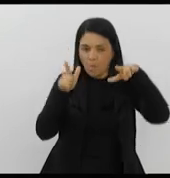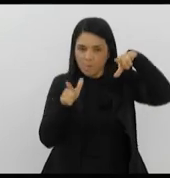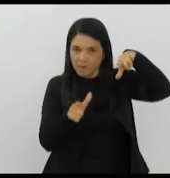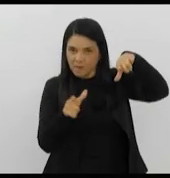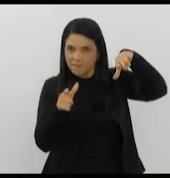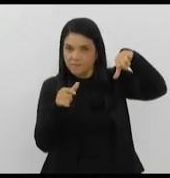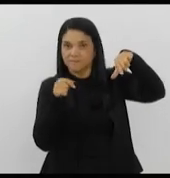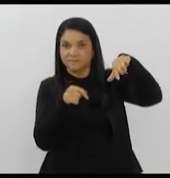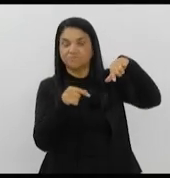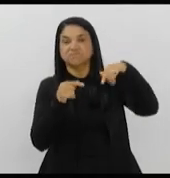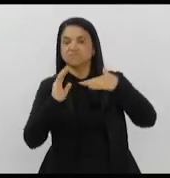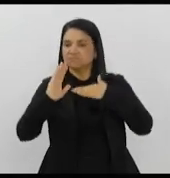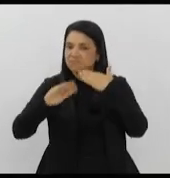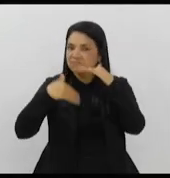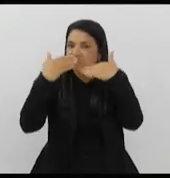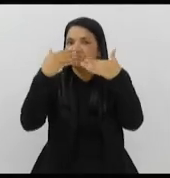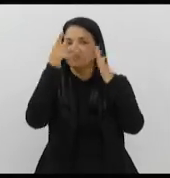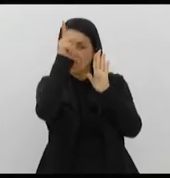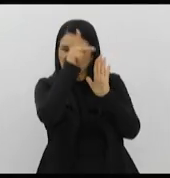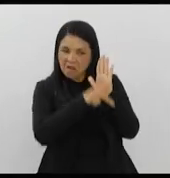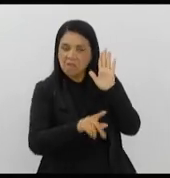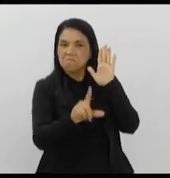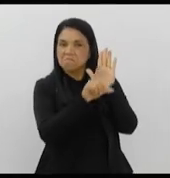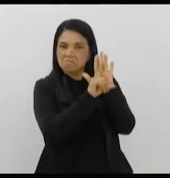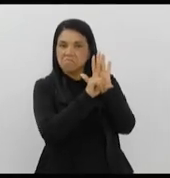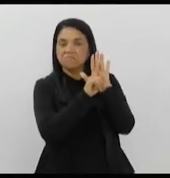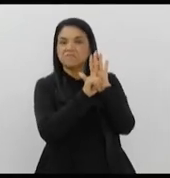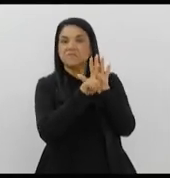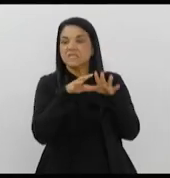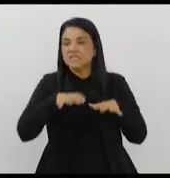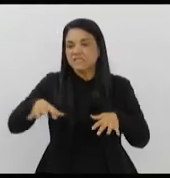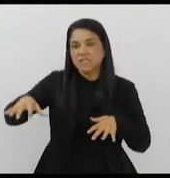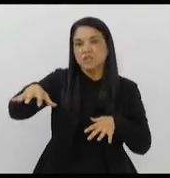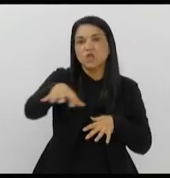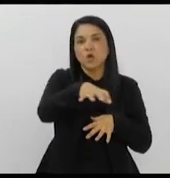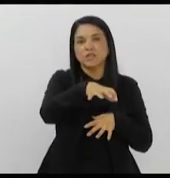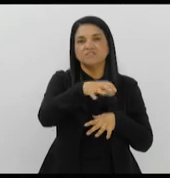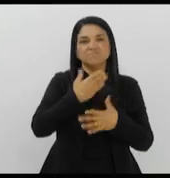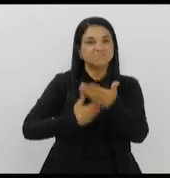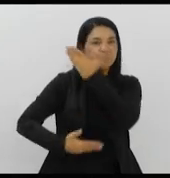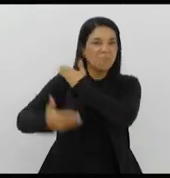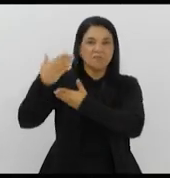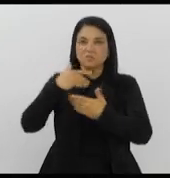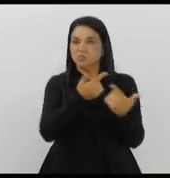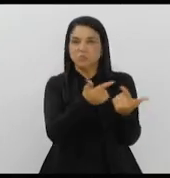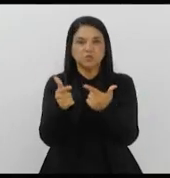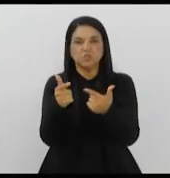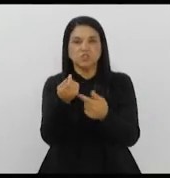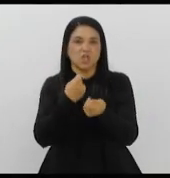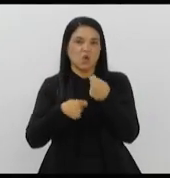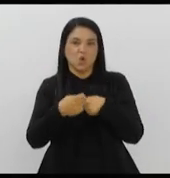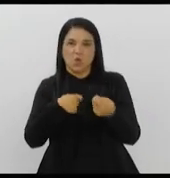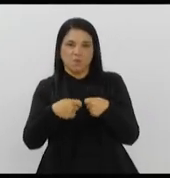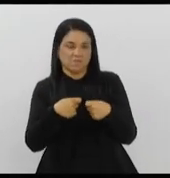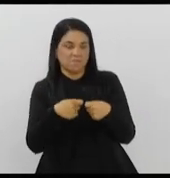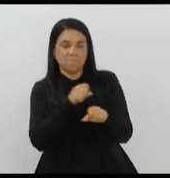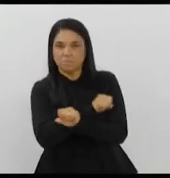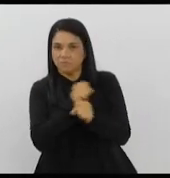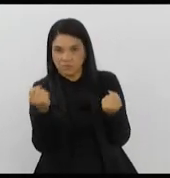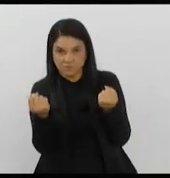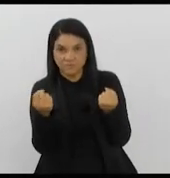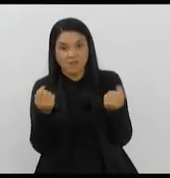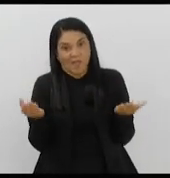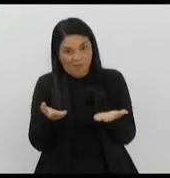um avanço, porque coloca em outros setores que, no passado, até economicamente era impossível. E agora